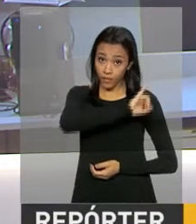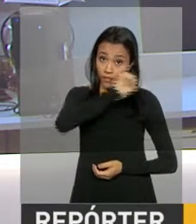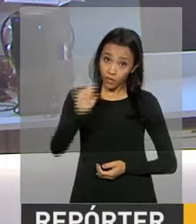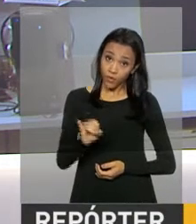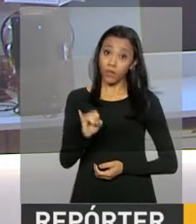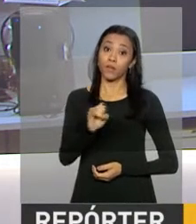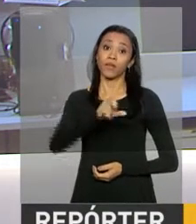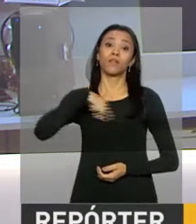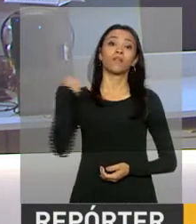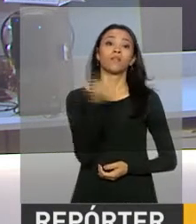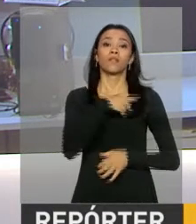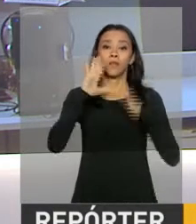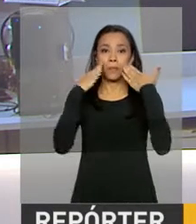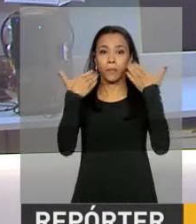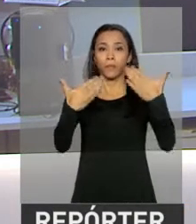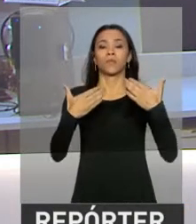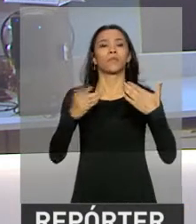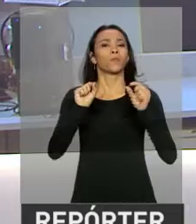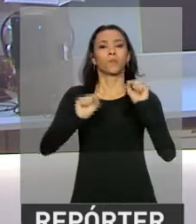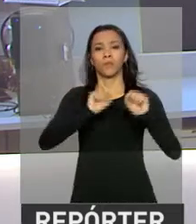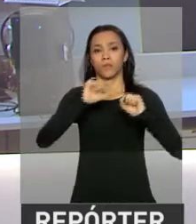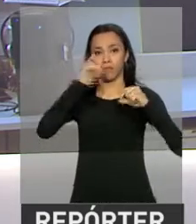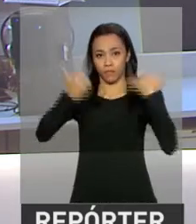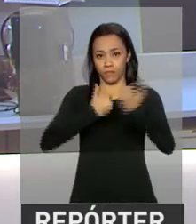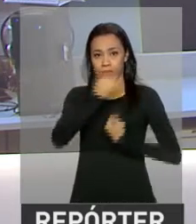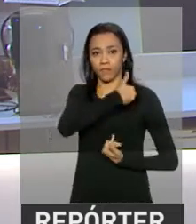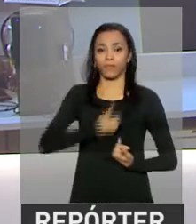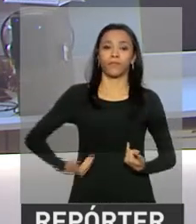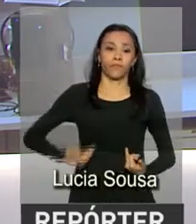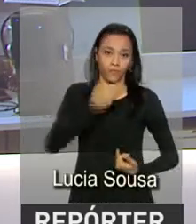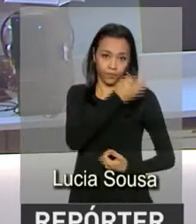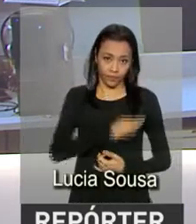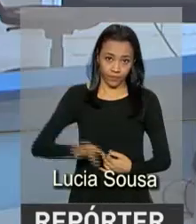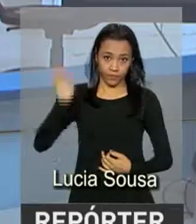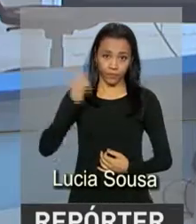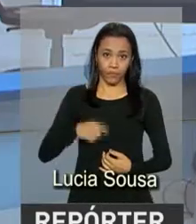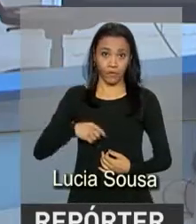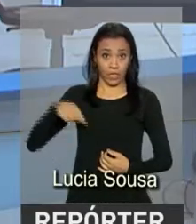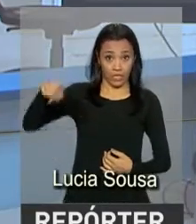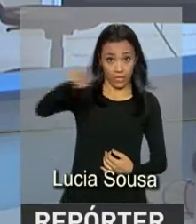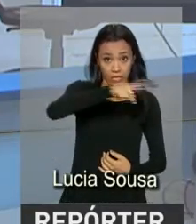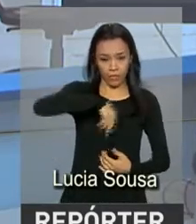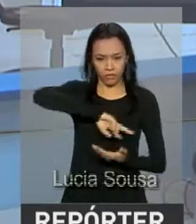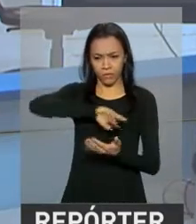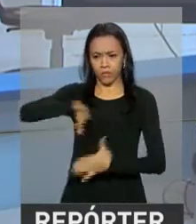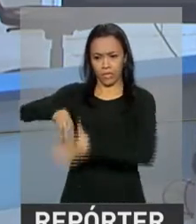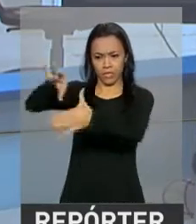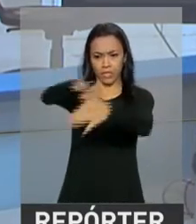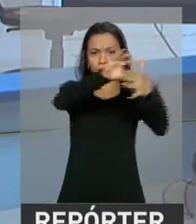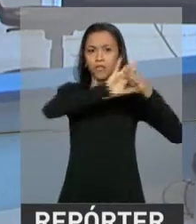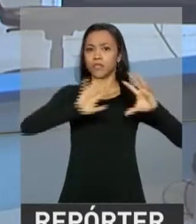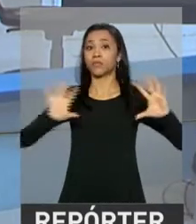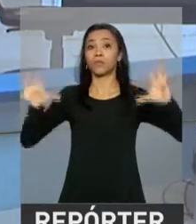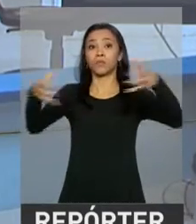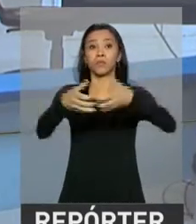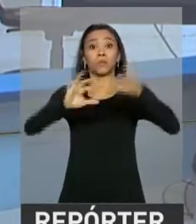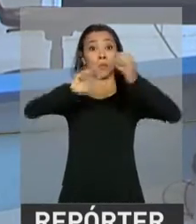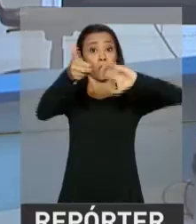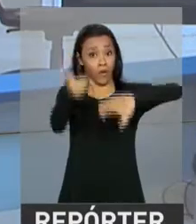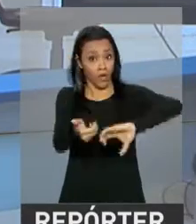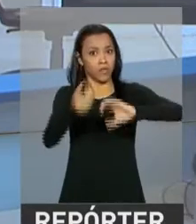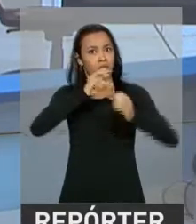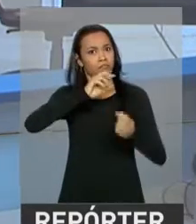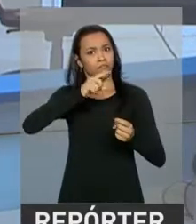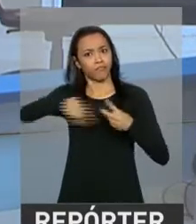Olá, estamos de volta com o repórter NBR e as notícias do governo federal. Líderes do Congresso participam de uma série de encontros